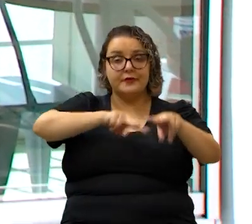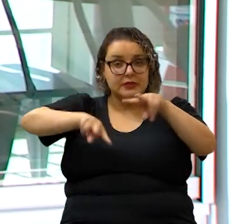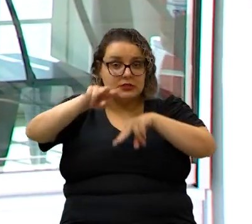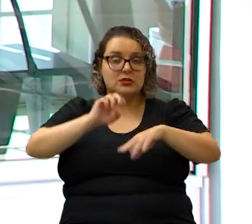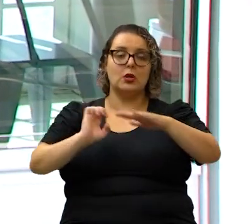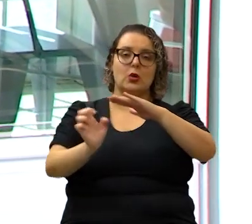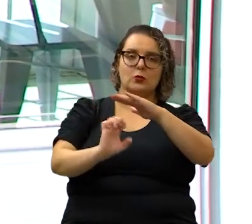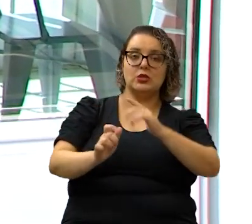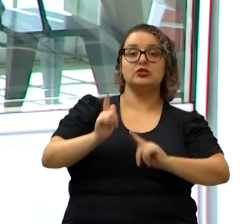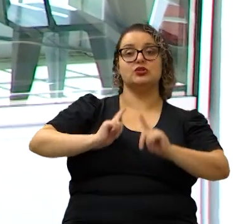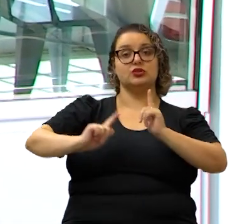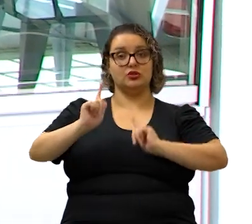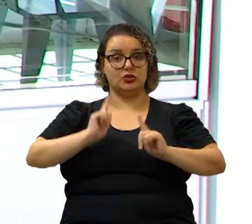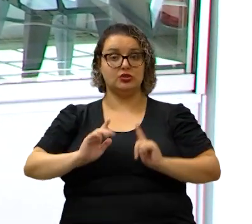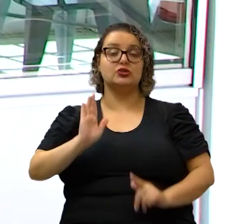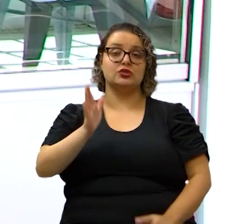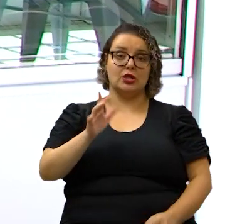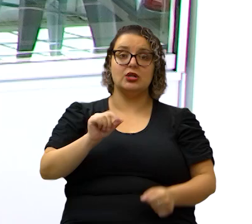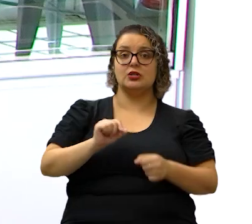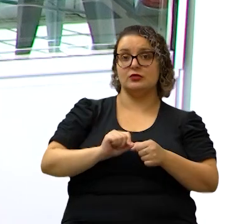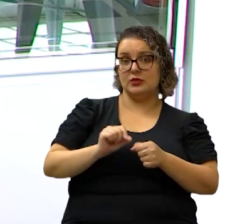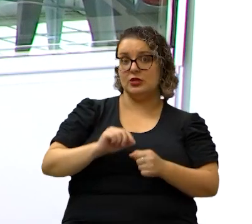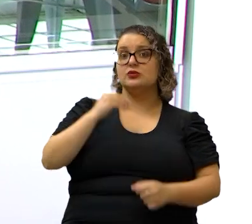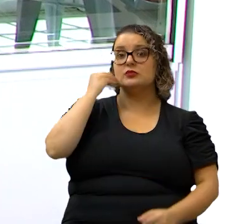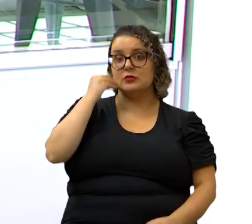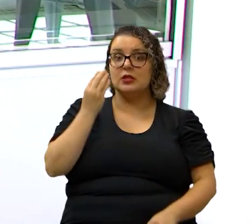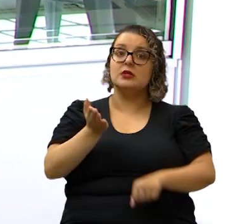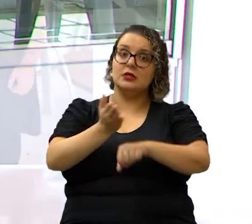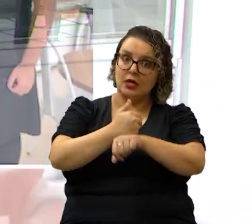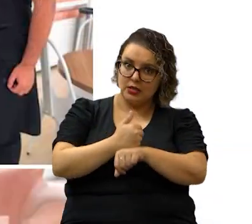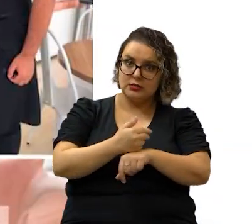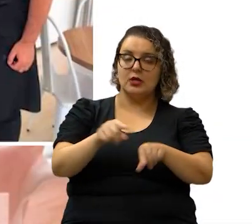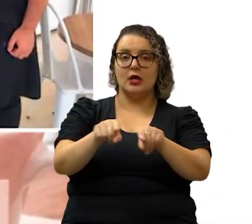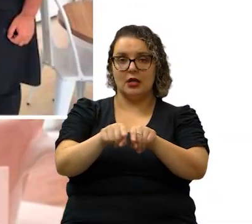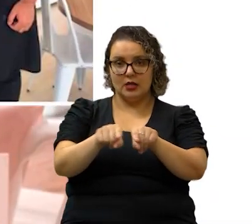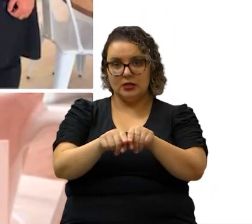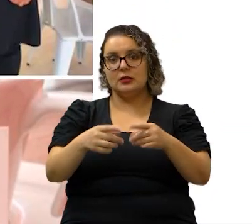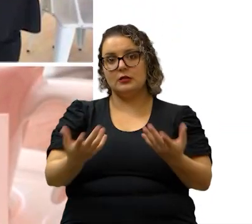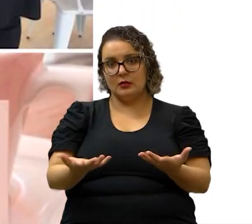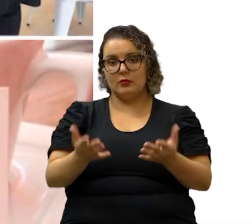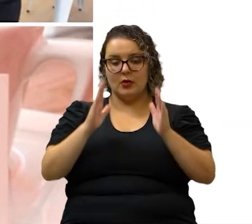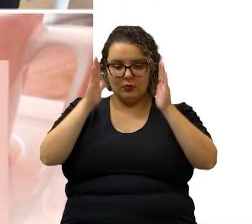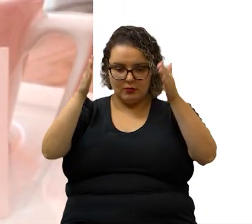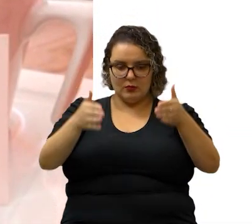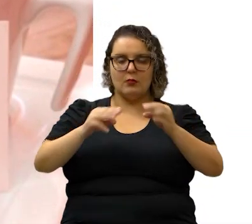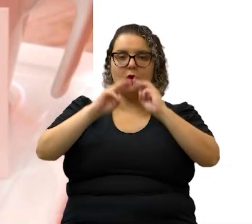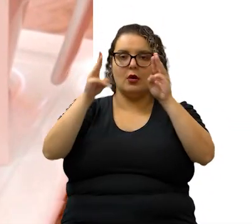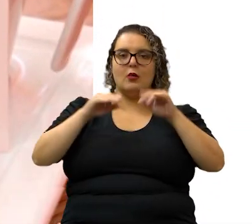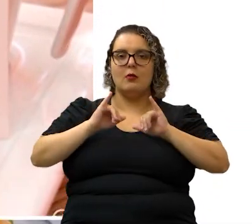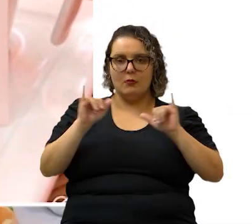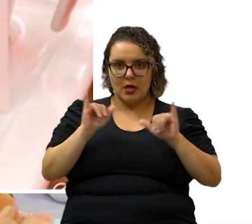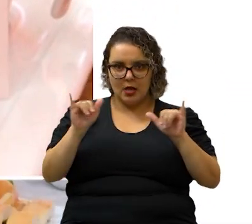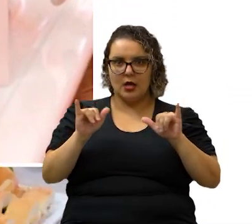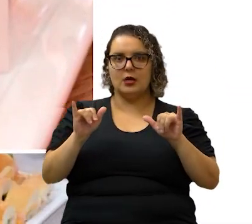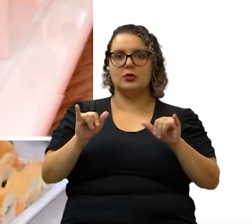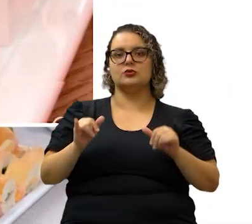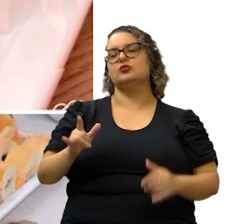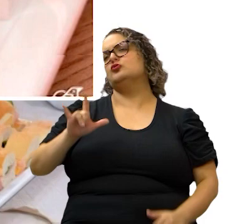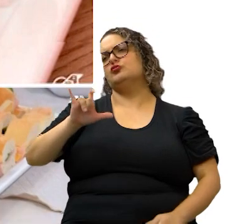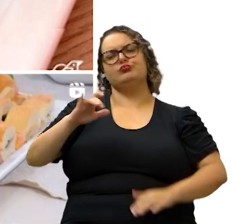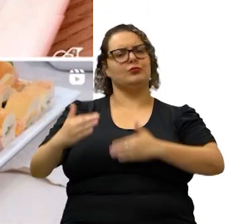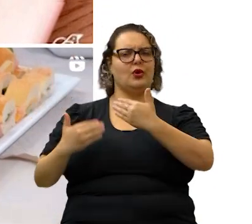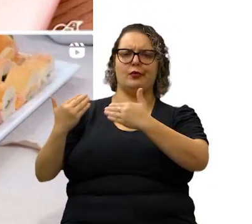visão empresarial, né, gestão, porque eu já tinha tido experiências anteriores, e também essa questão mais voltada para o marketing, desenvolvimento